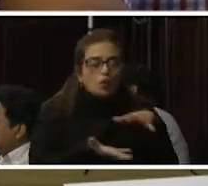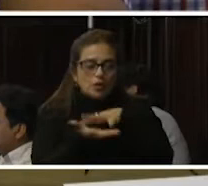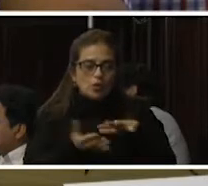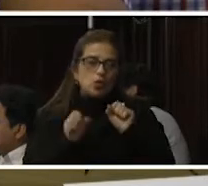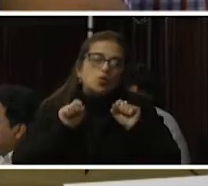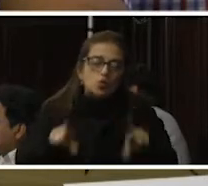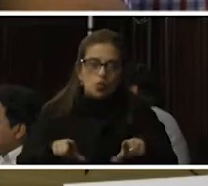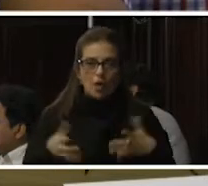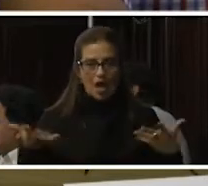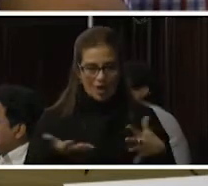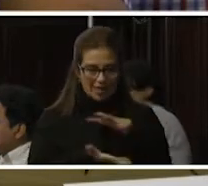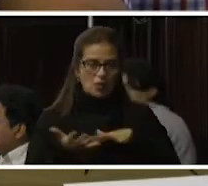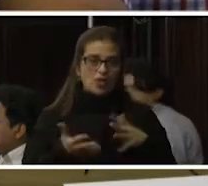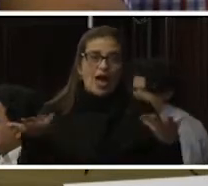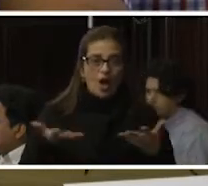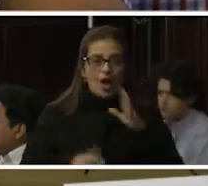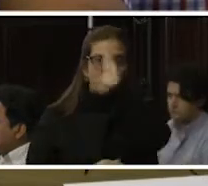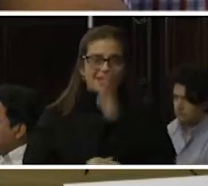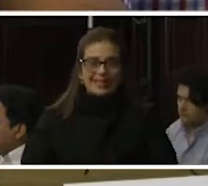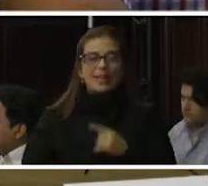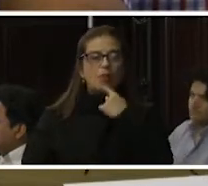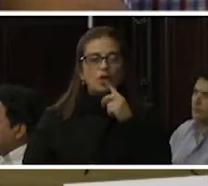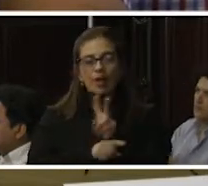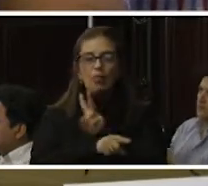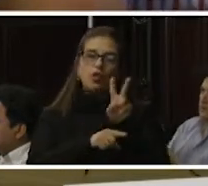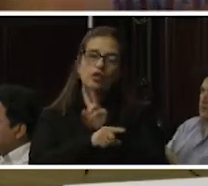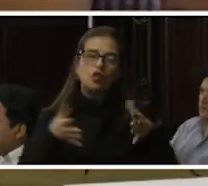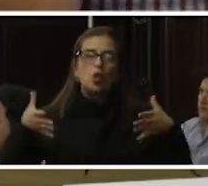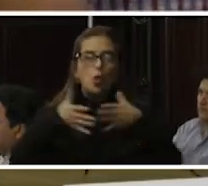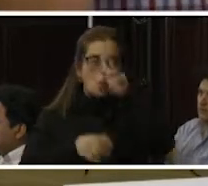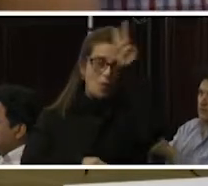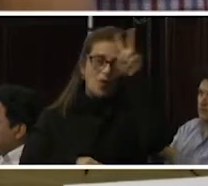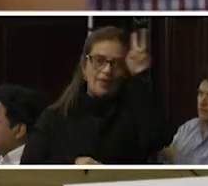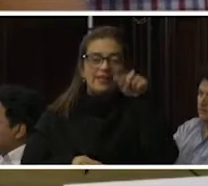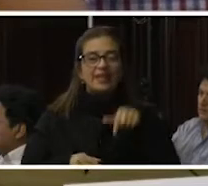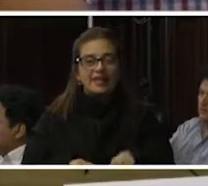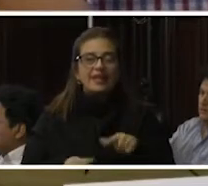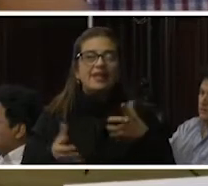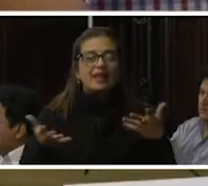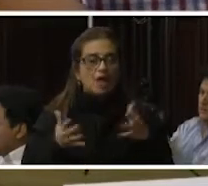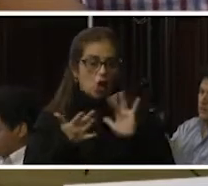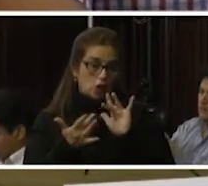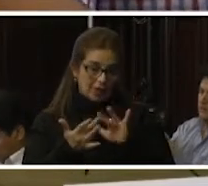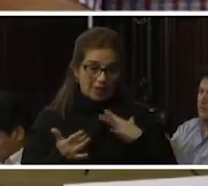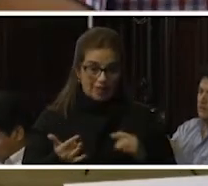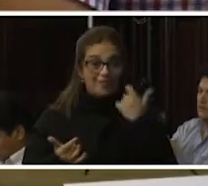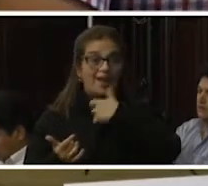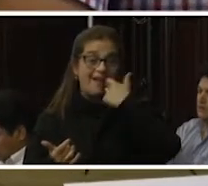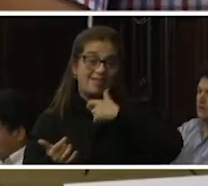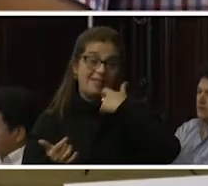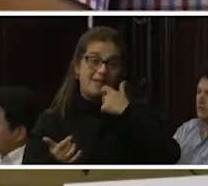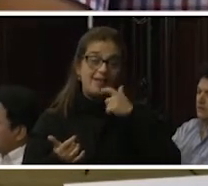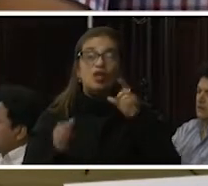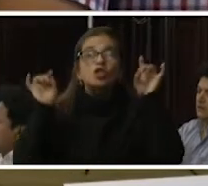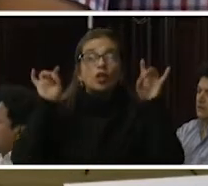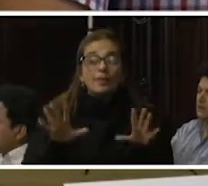atual conjuntura brasileira, a política de proteção de povos indígenas isolados e de recente contato não se encontra